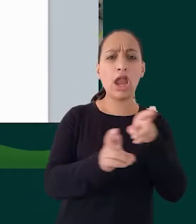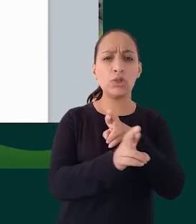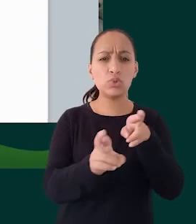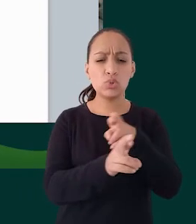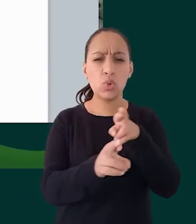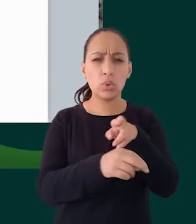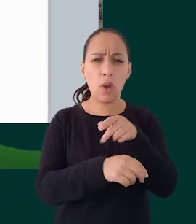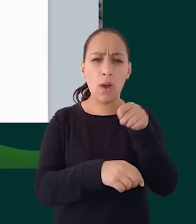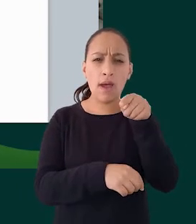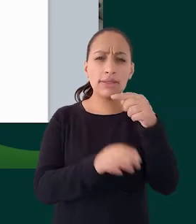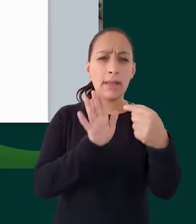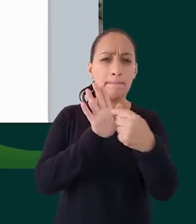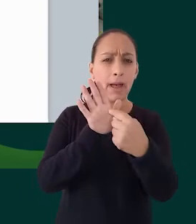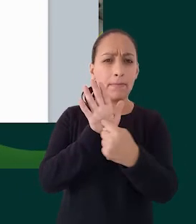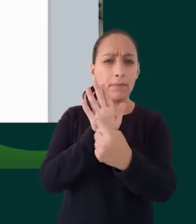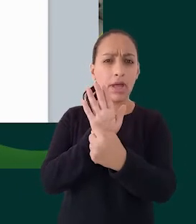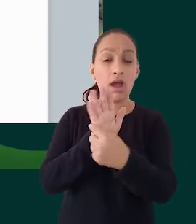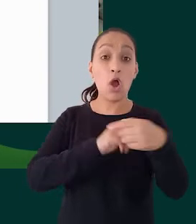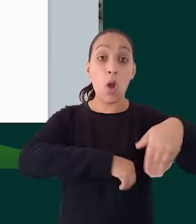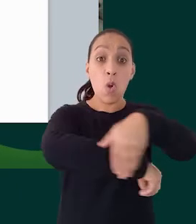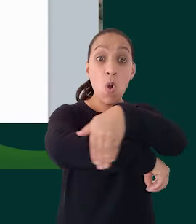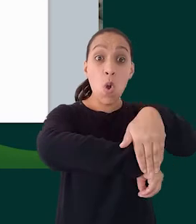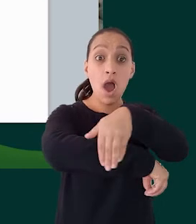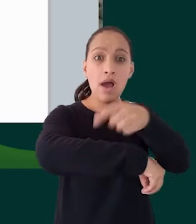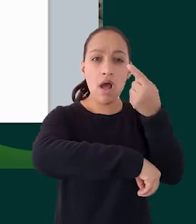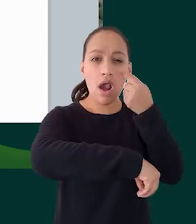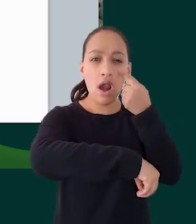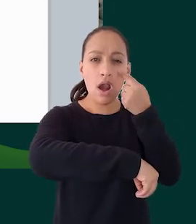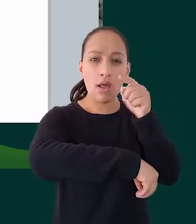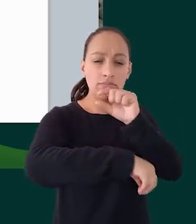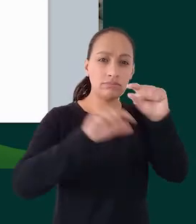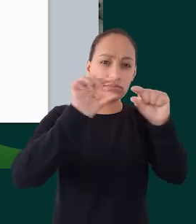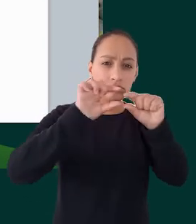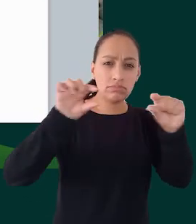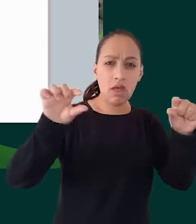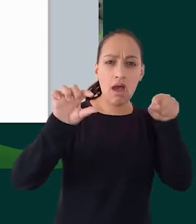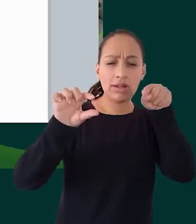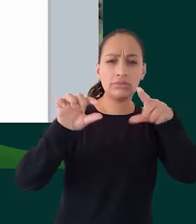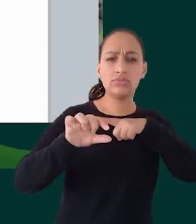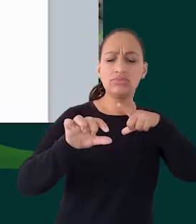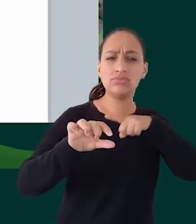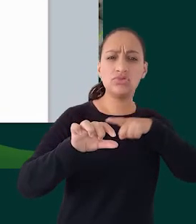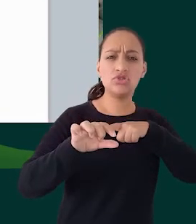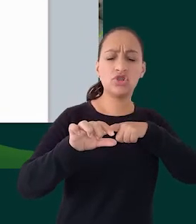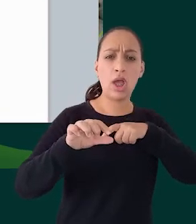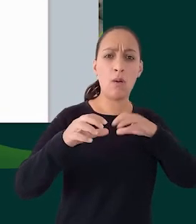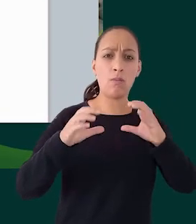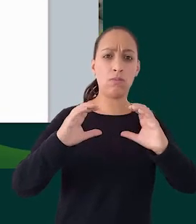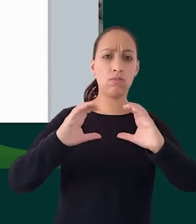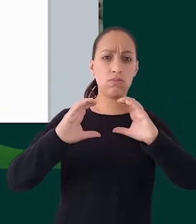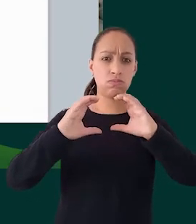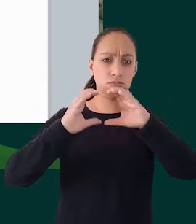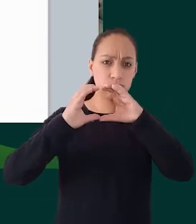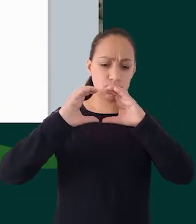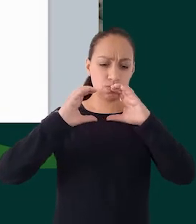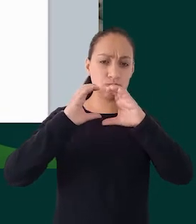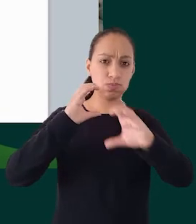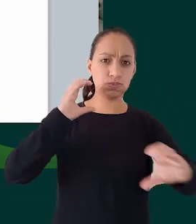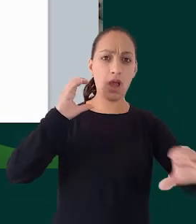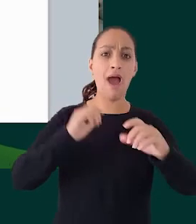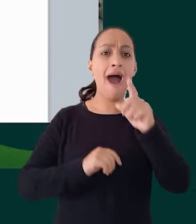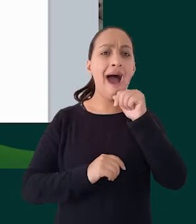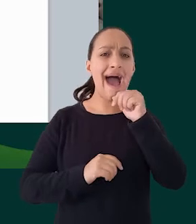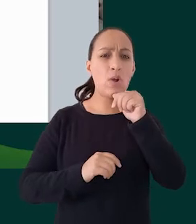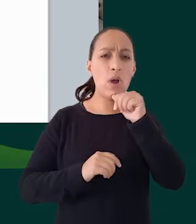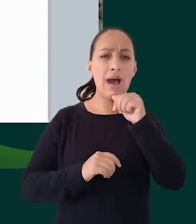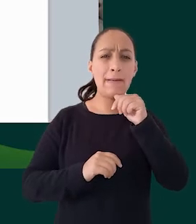esta rua aqui, a Broad Street, que tinha diversas bombas de água onde a população coletava água. E